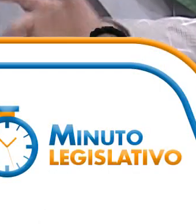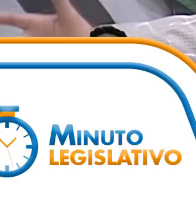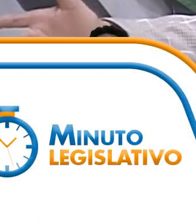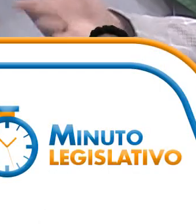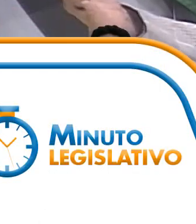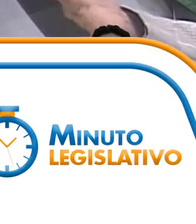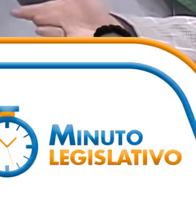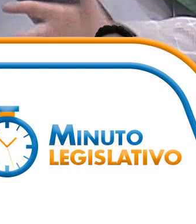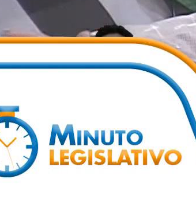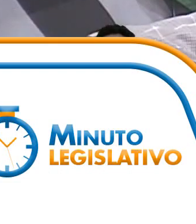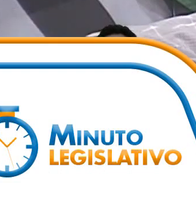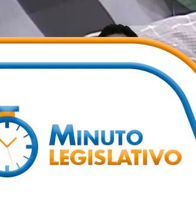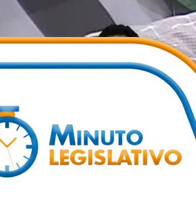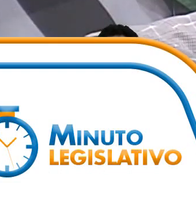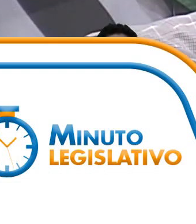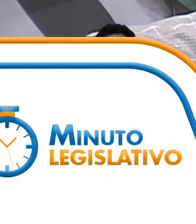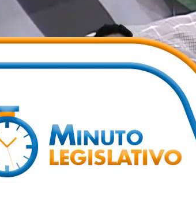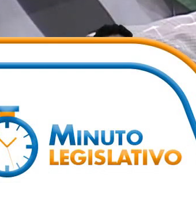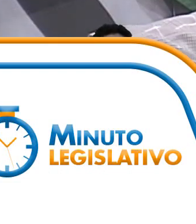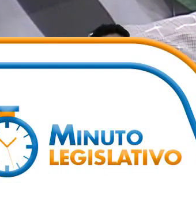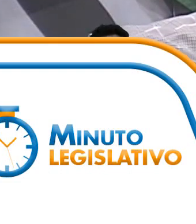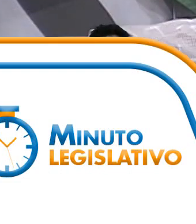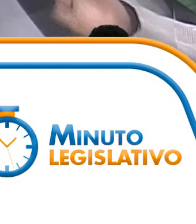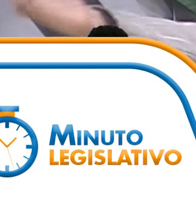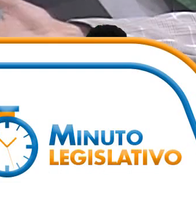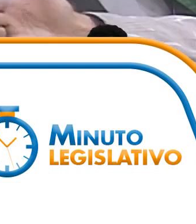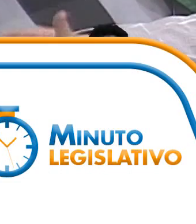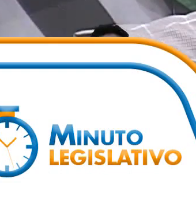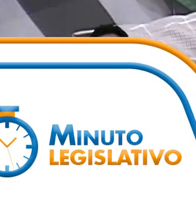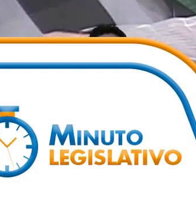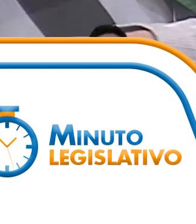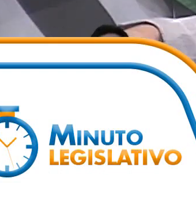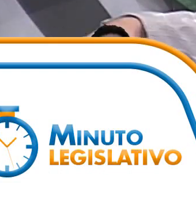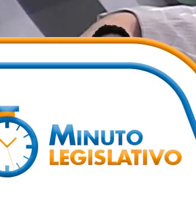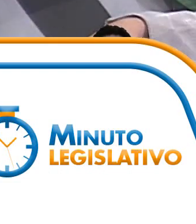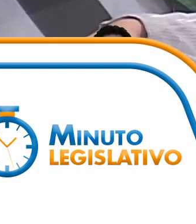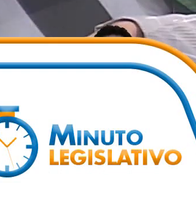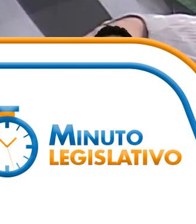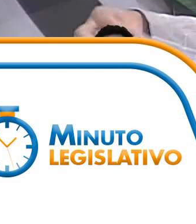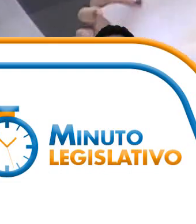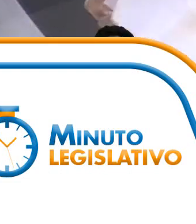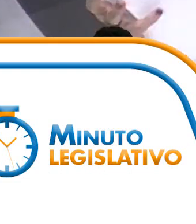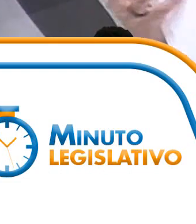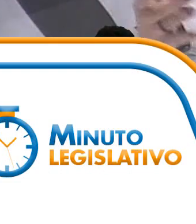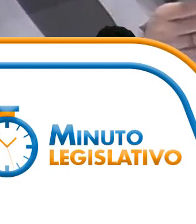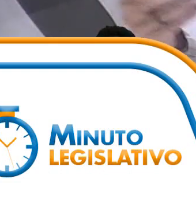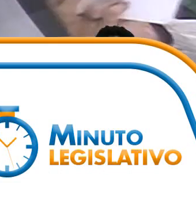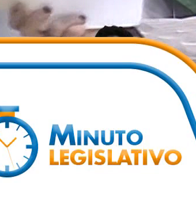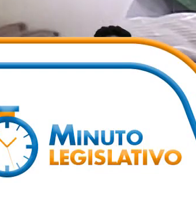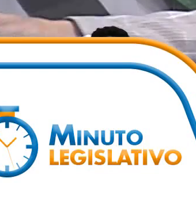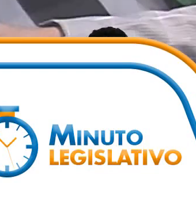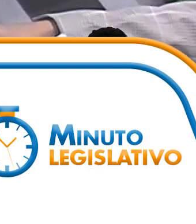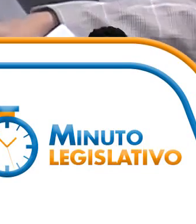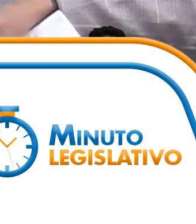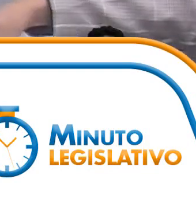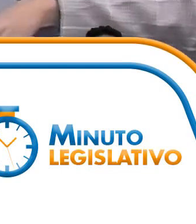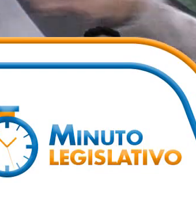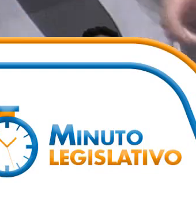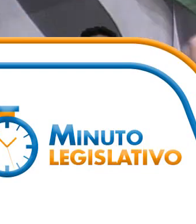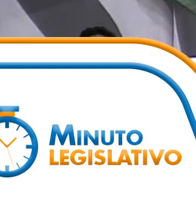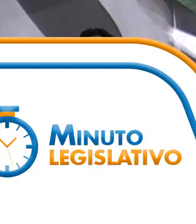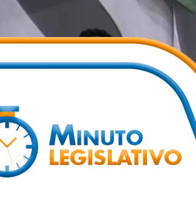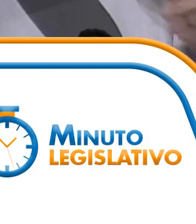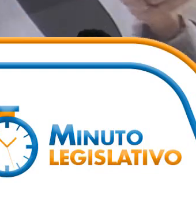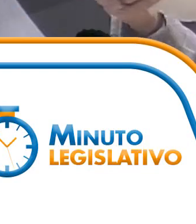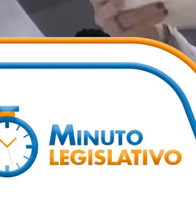A vereadora Thalita Cadeirante questionou a Prefeitura de Taubaté sobre como é feito o contato telefônico com os munícipes que estão na